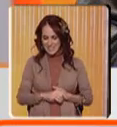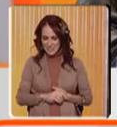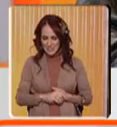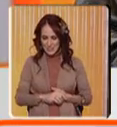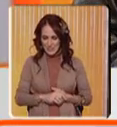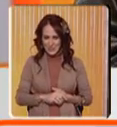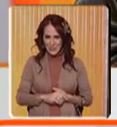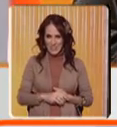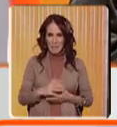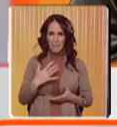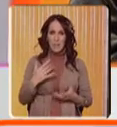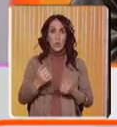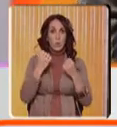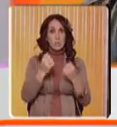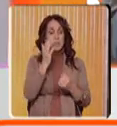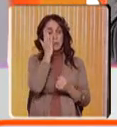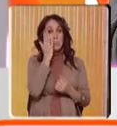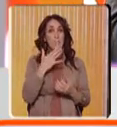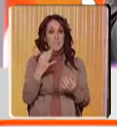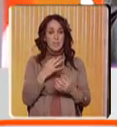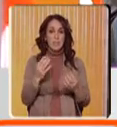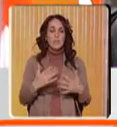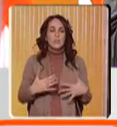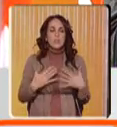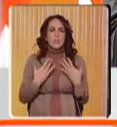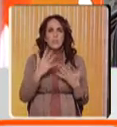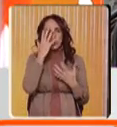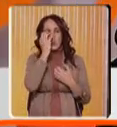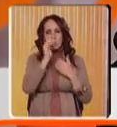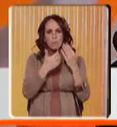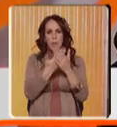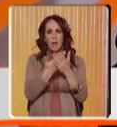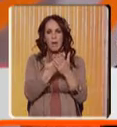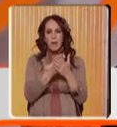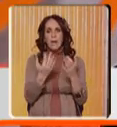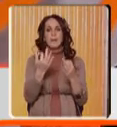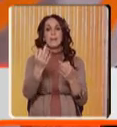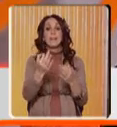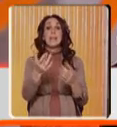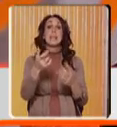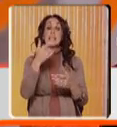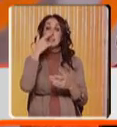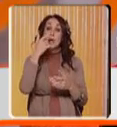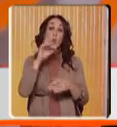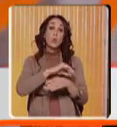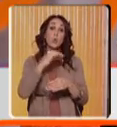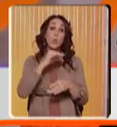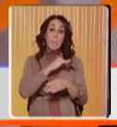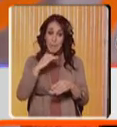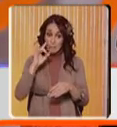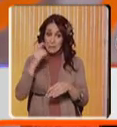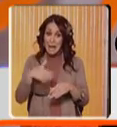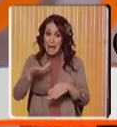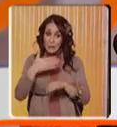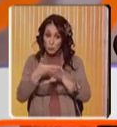Não tenho, não. Por acaso até tenho andado com insónias, para ser sincero. O orgasmo dá sono? É Fernando Mesquita é sexólogo. É